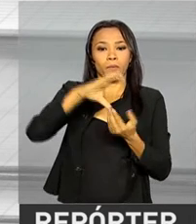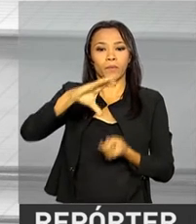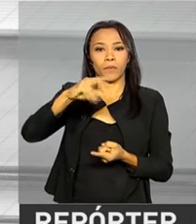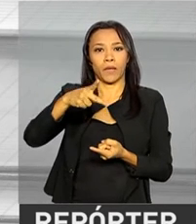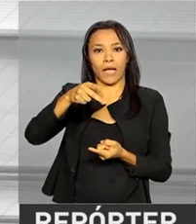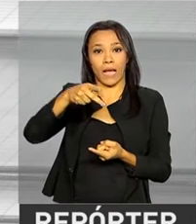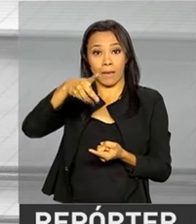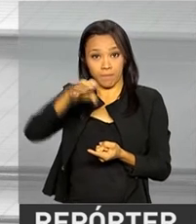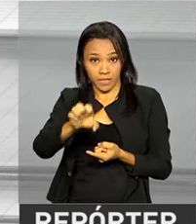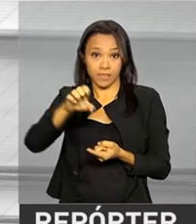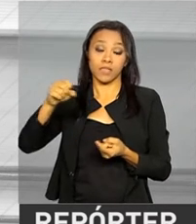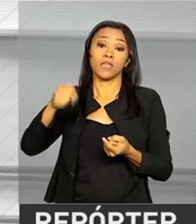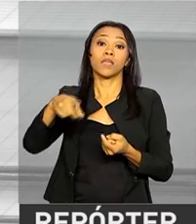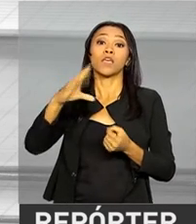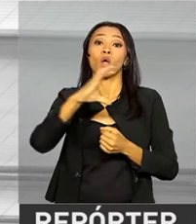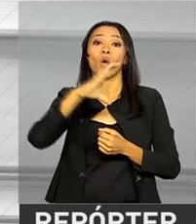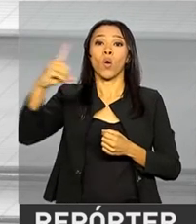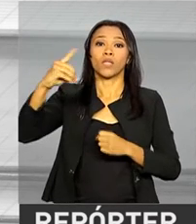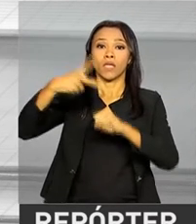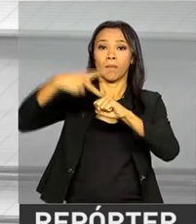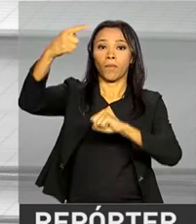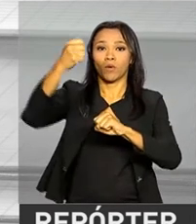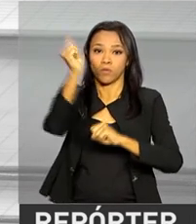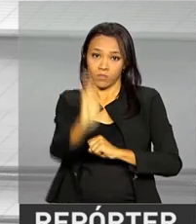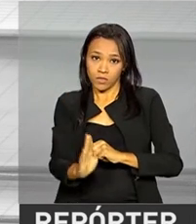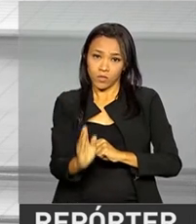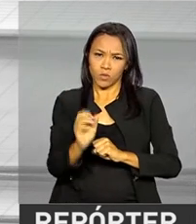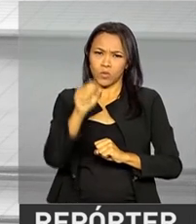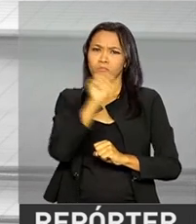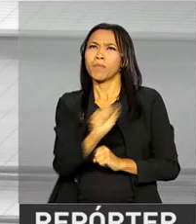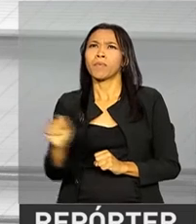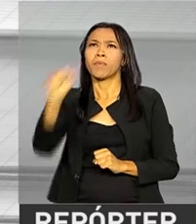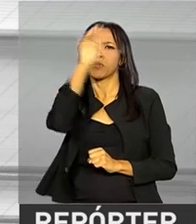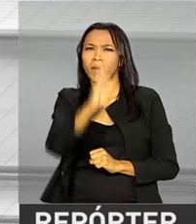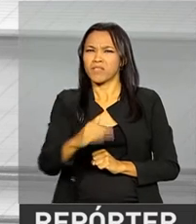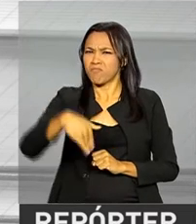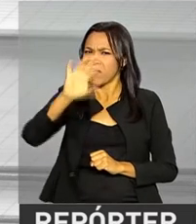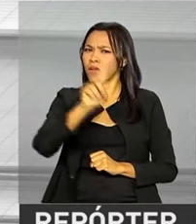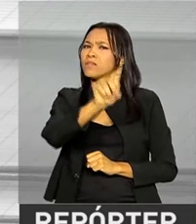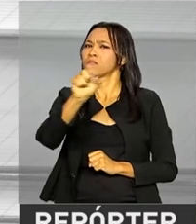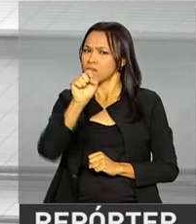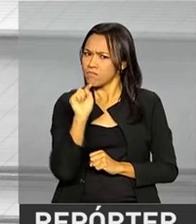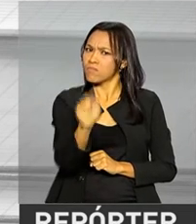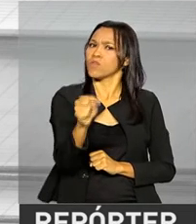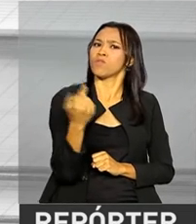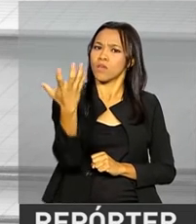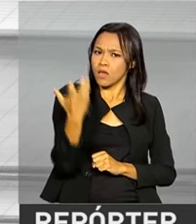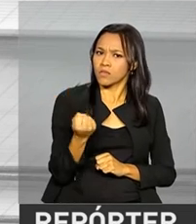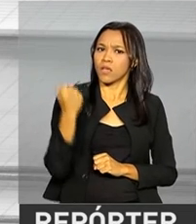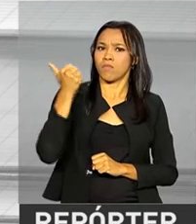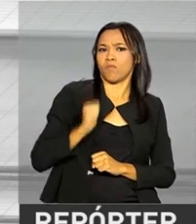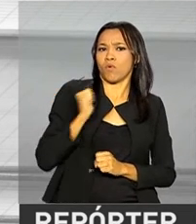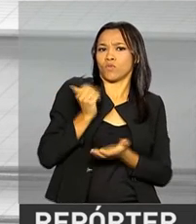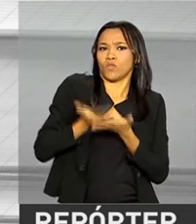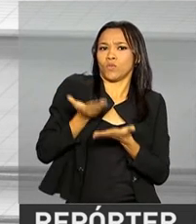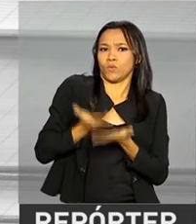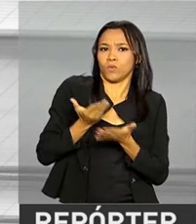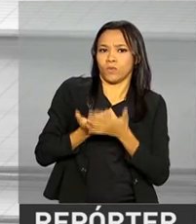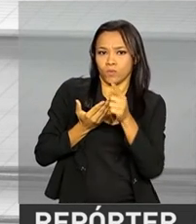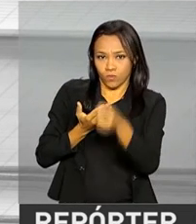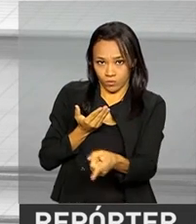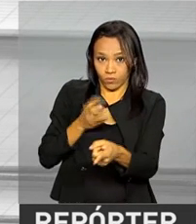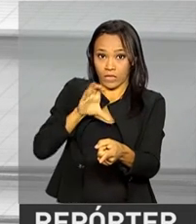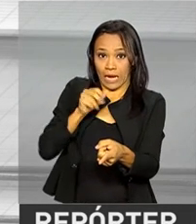coordena a pós-graduação no brasil em todo o país são mais de 100 mil pesquisadores que recebem bolsas da instituição